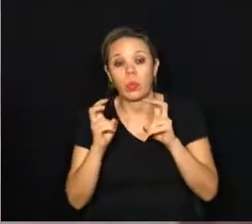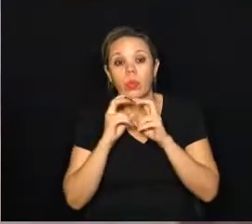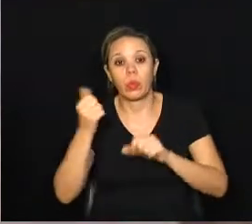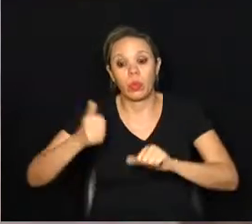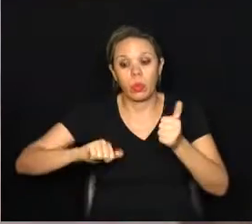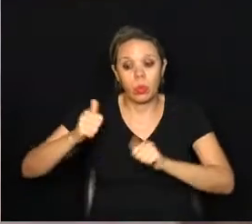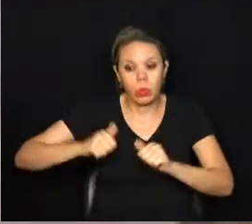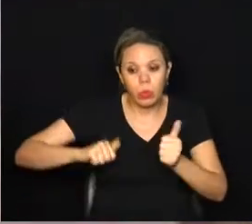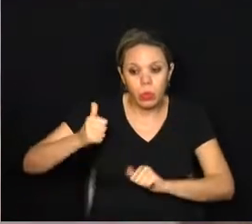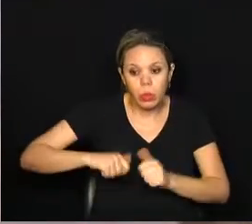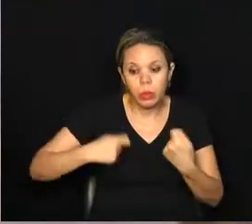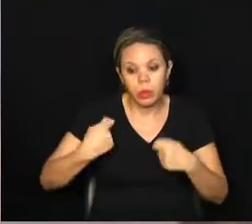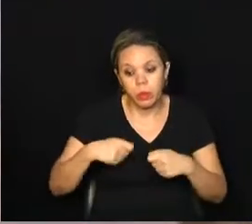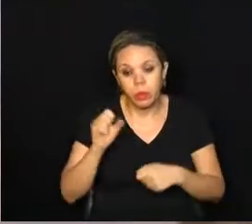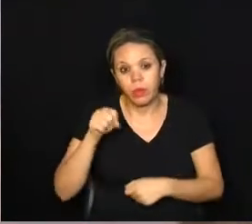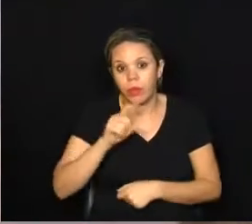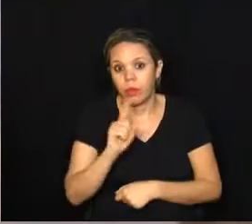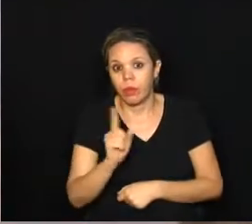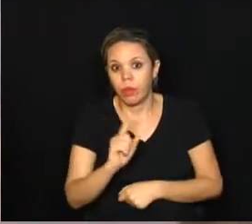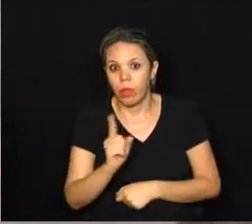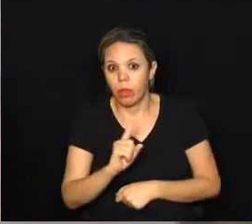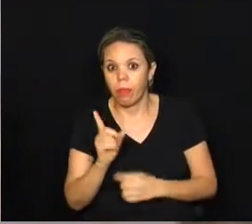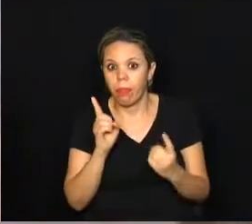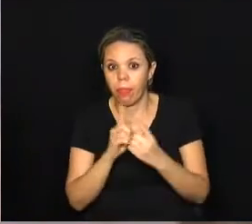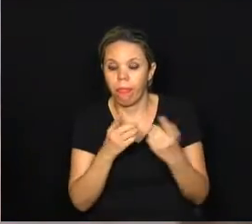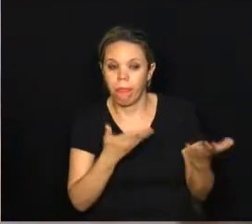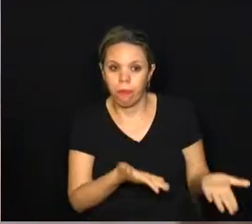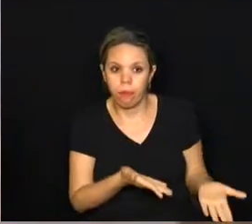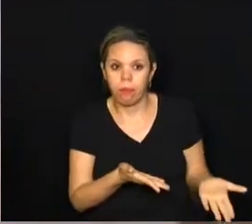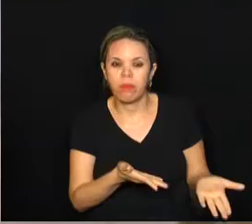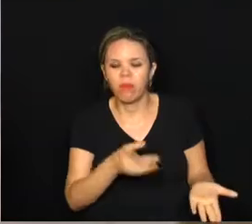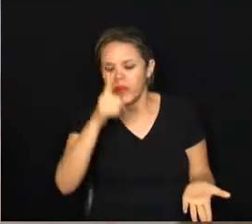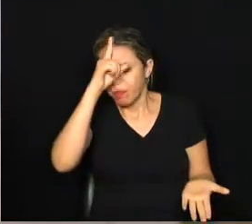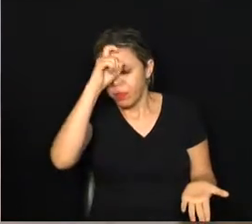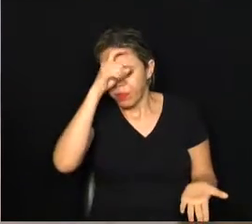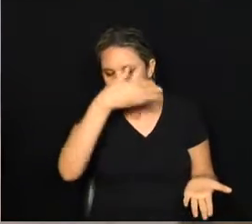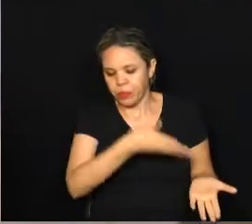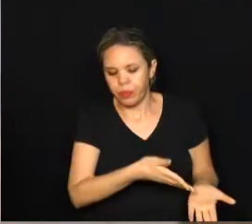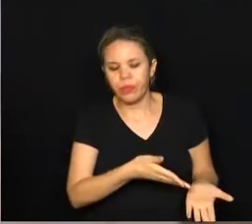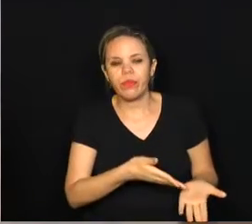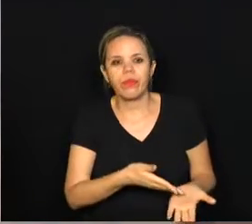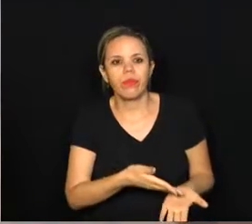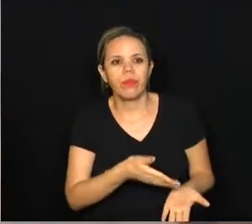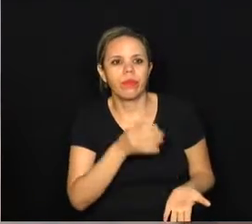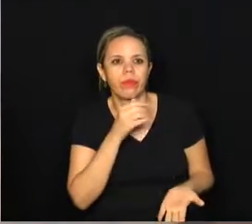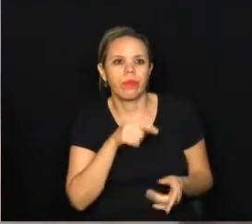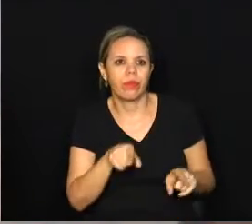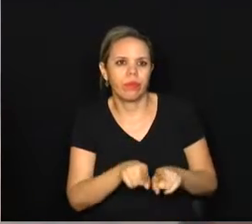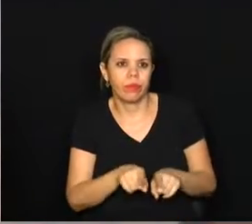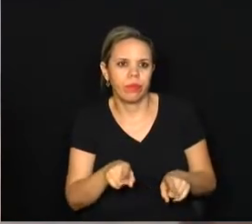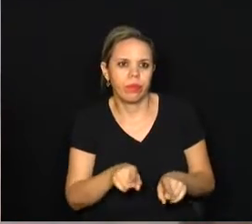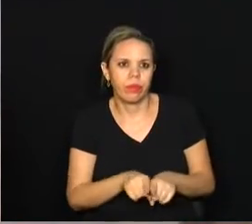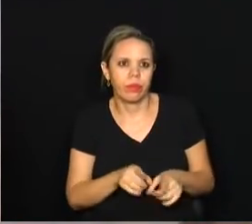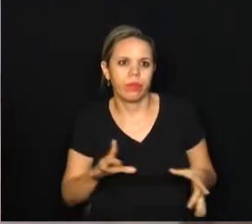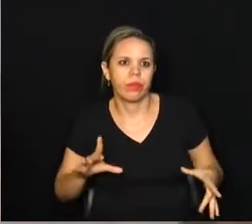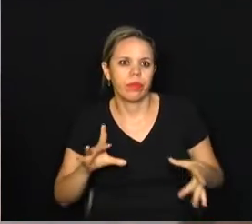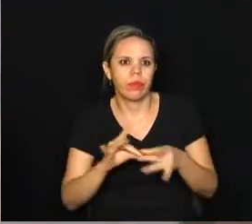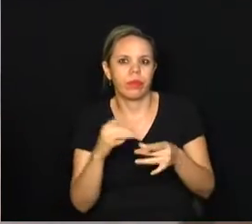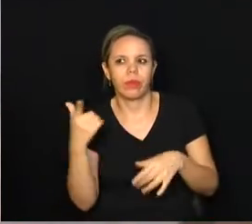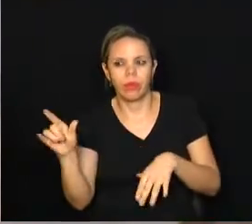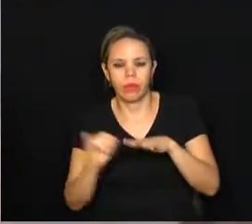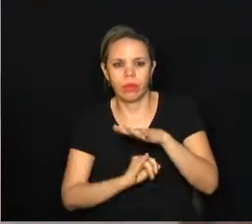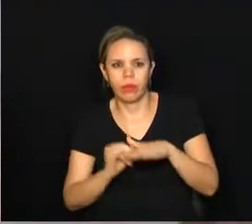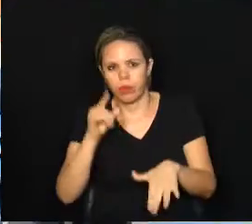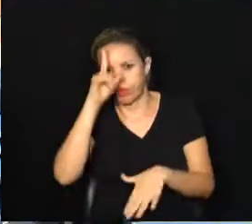se esse paciente precisa ou não ser atendido aqui no hospital. E não estão descartadas parcerias com outras